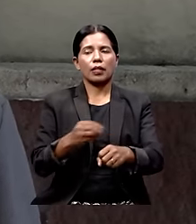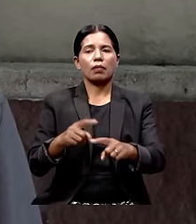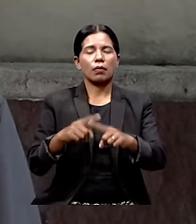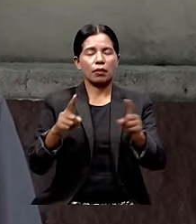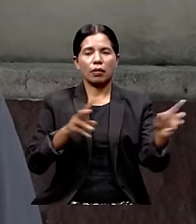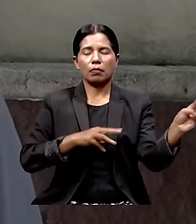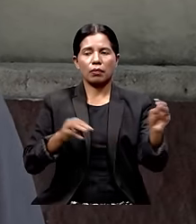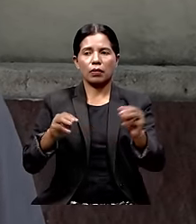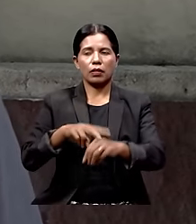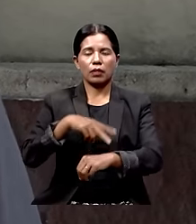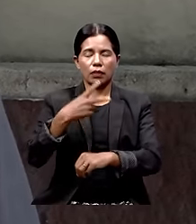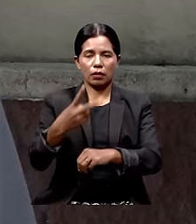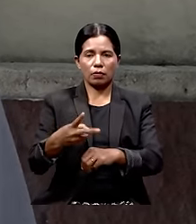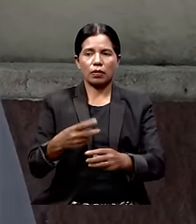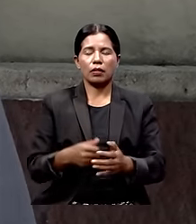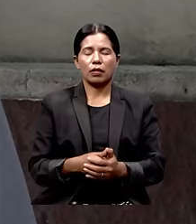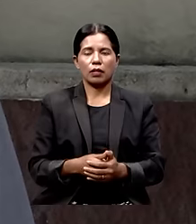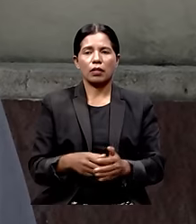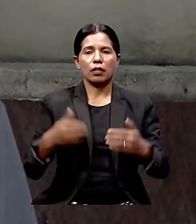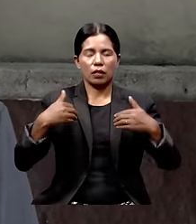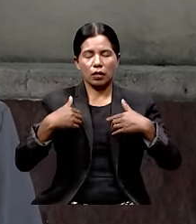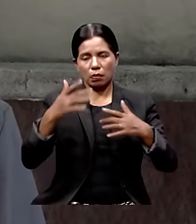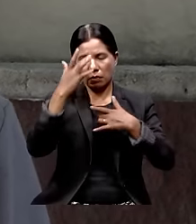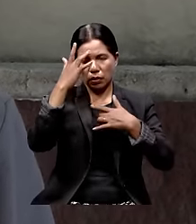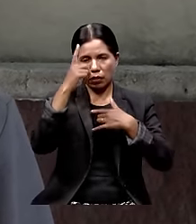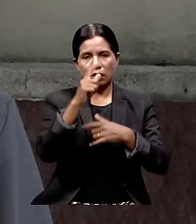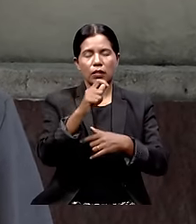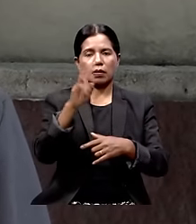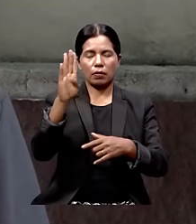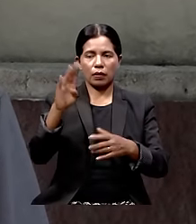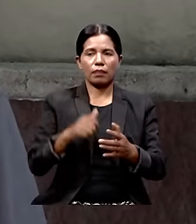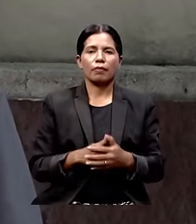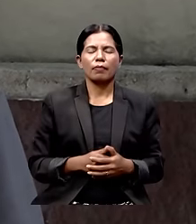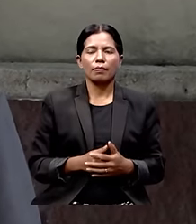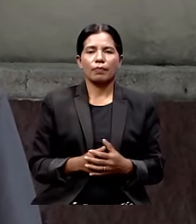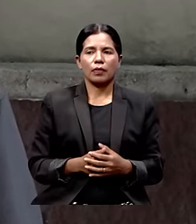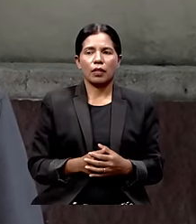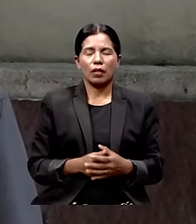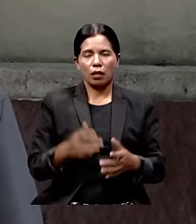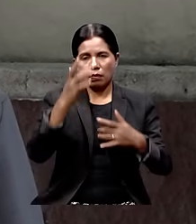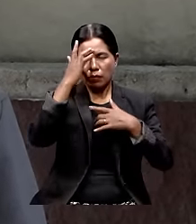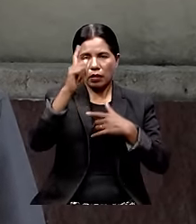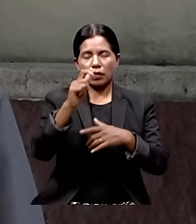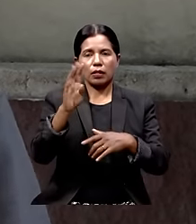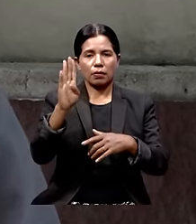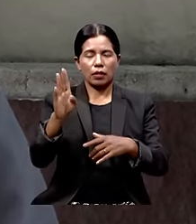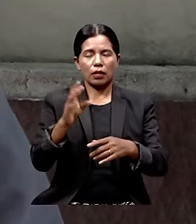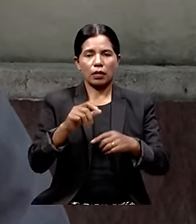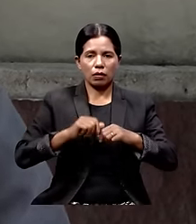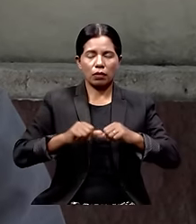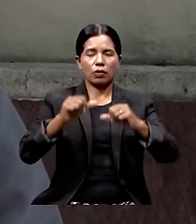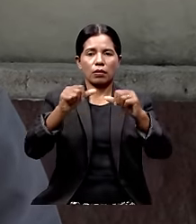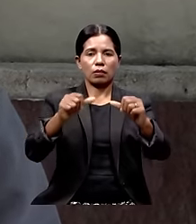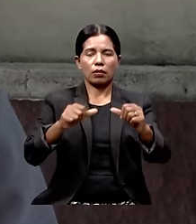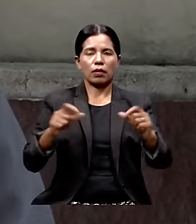munda ne munu antau musfali moras ida nane TV antau moras TV atu halo kontrasam